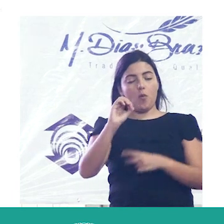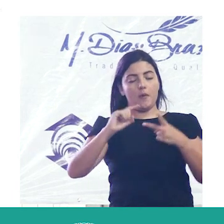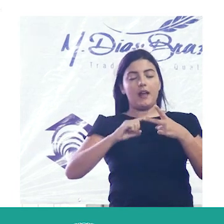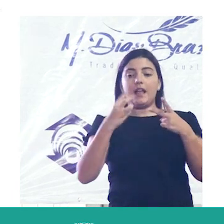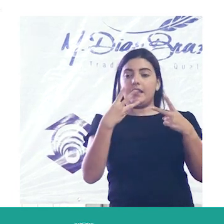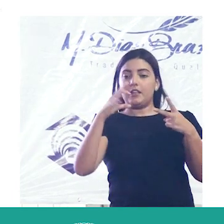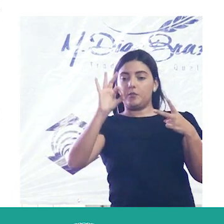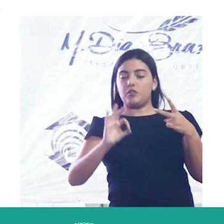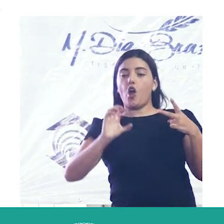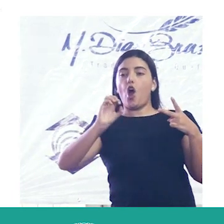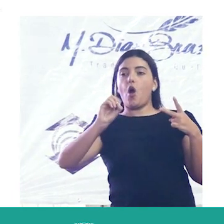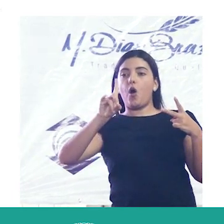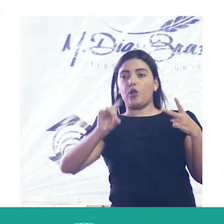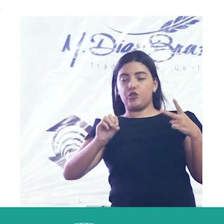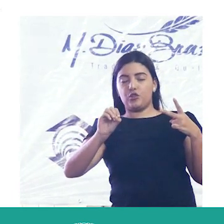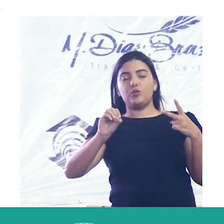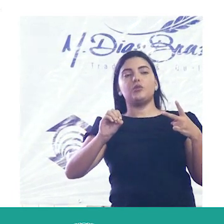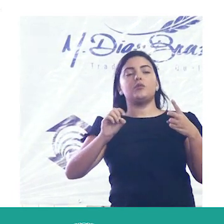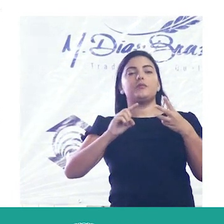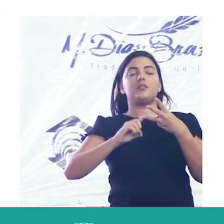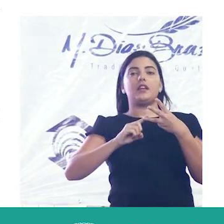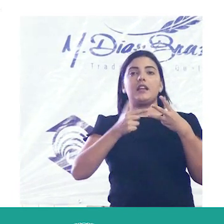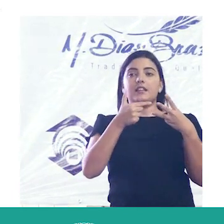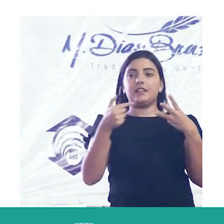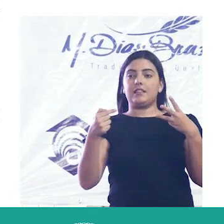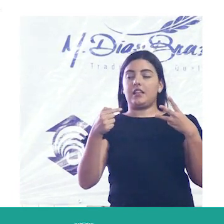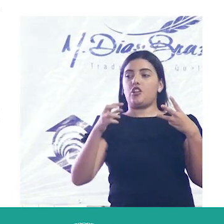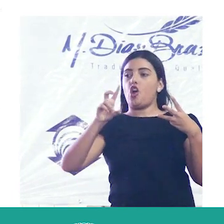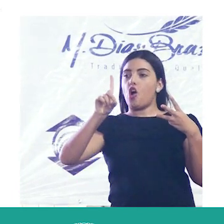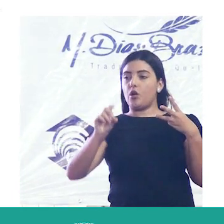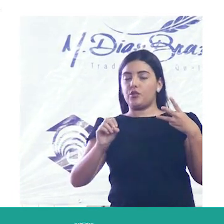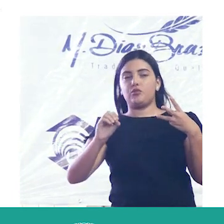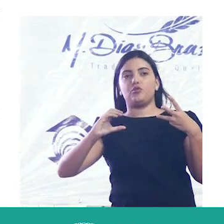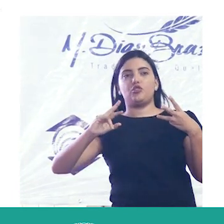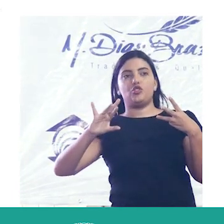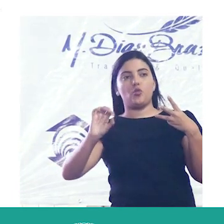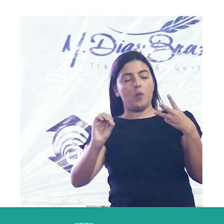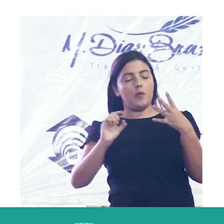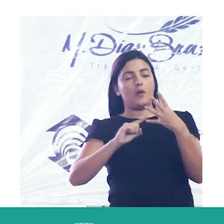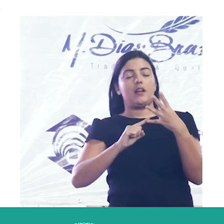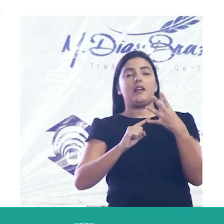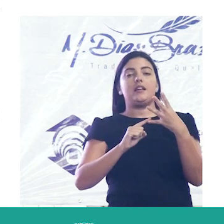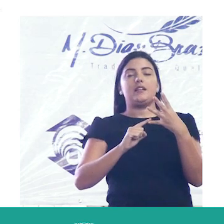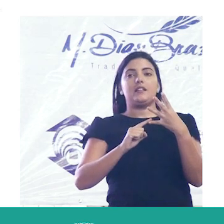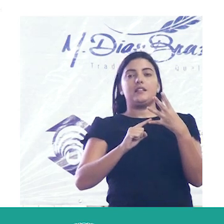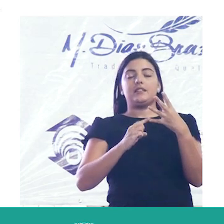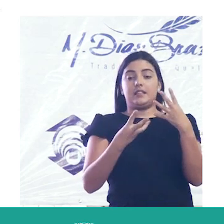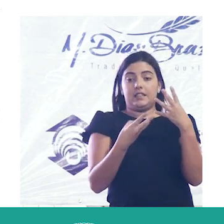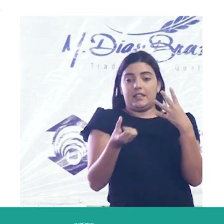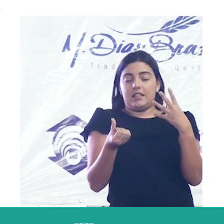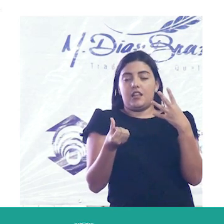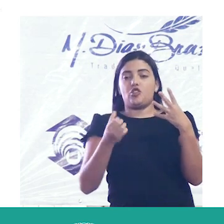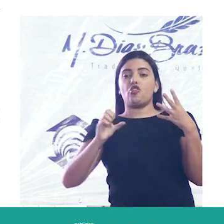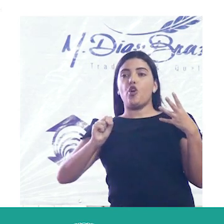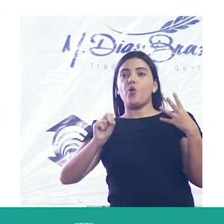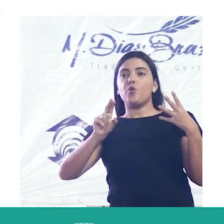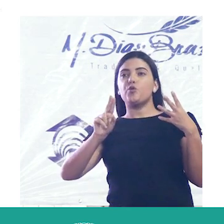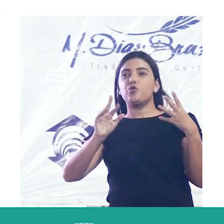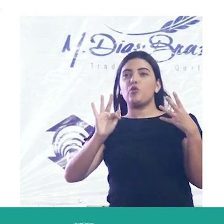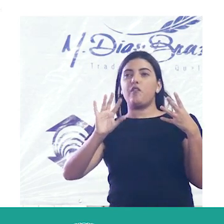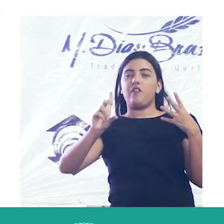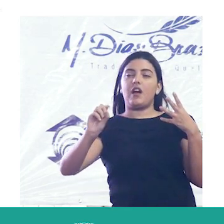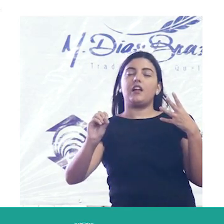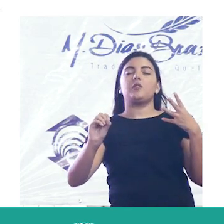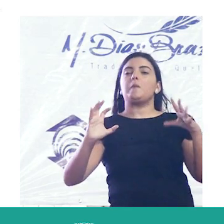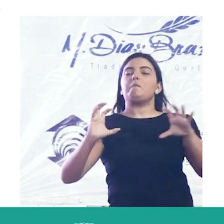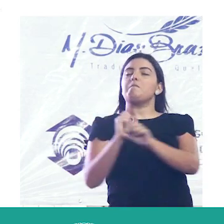óxido de chumbo, 17% de dióxido de chumbo, 36% de sulfato de chumbo. A média de massa da